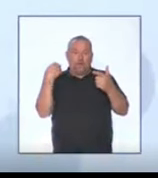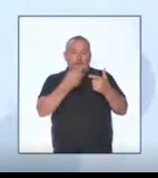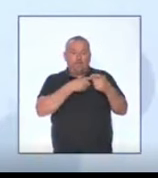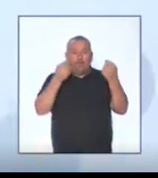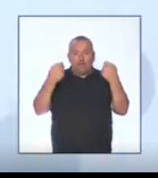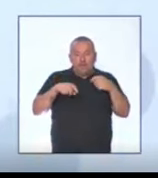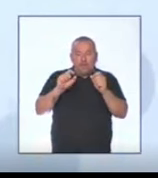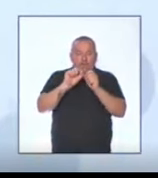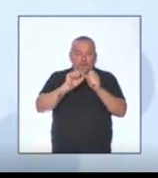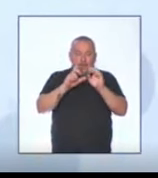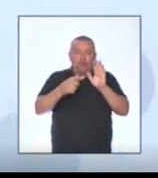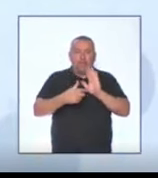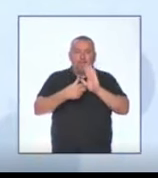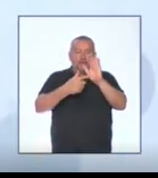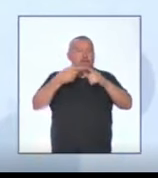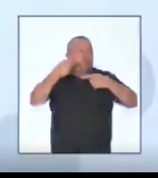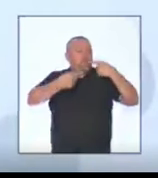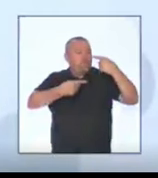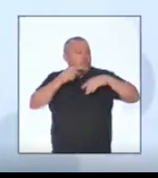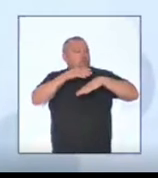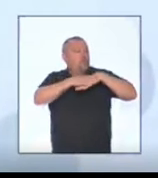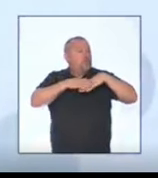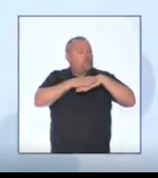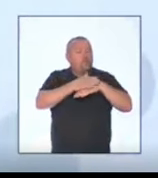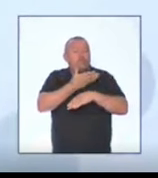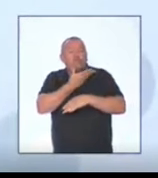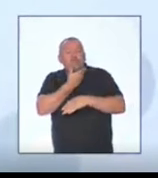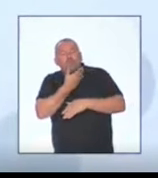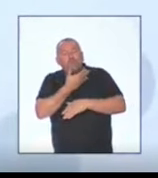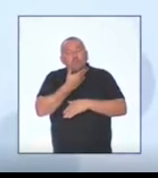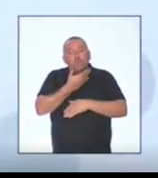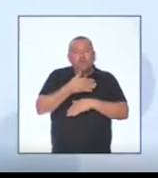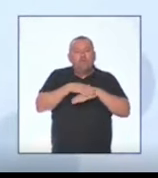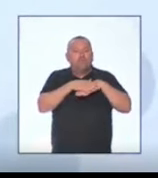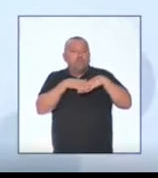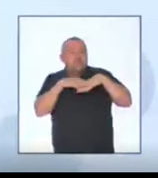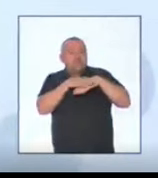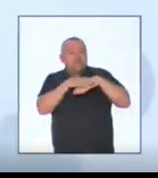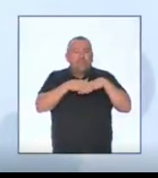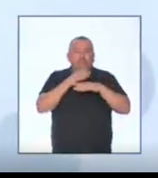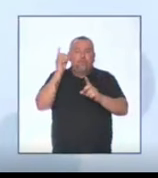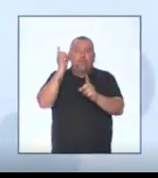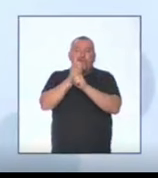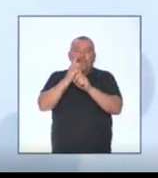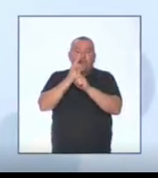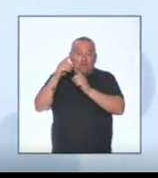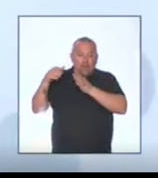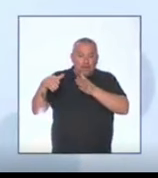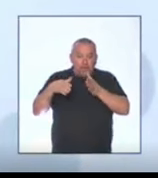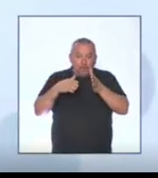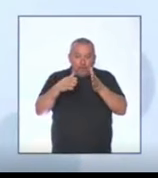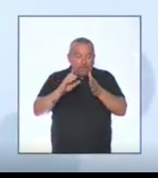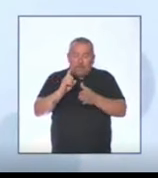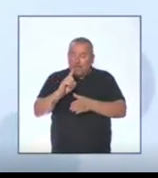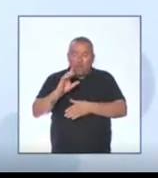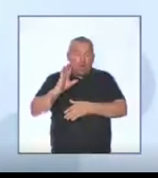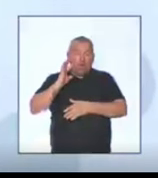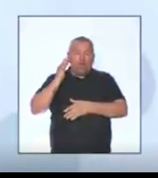trazer à tona, são questões que nós precisamos conversar, dialogar e encontrar caminhos para que não faça e não